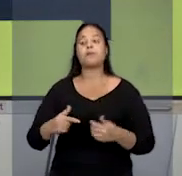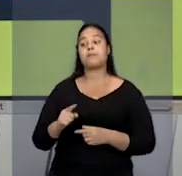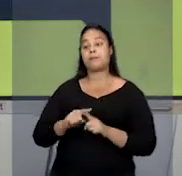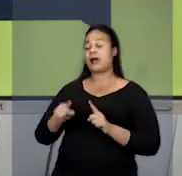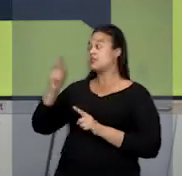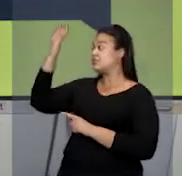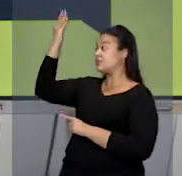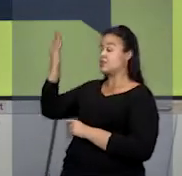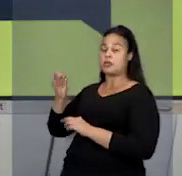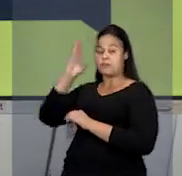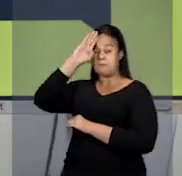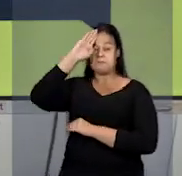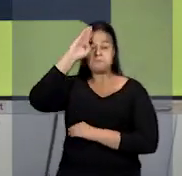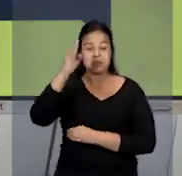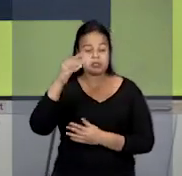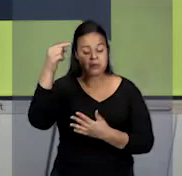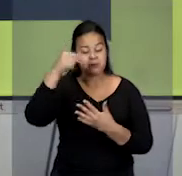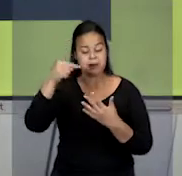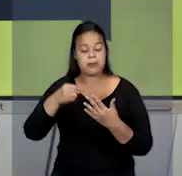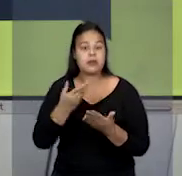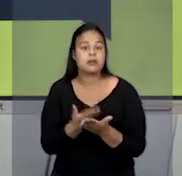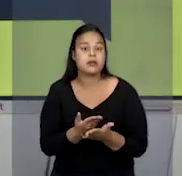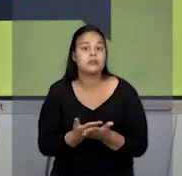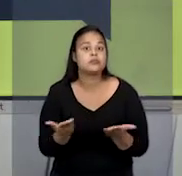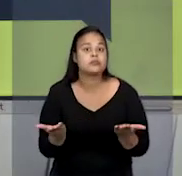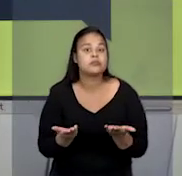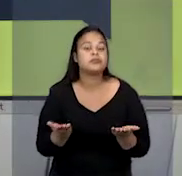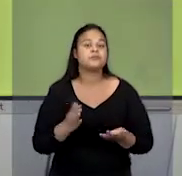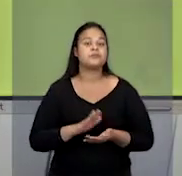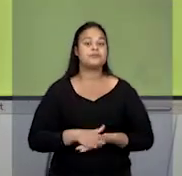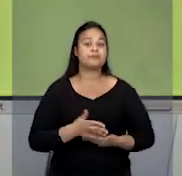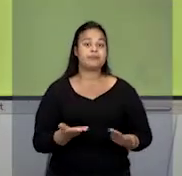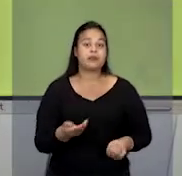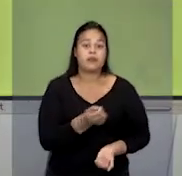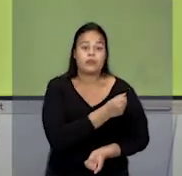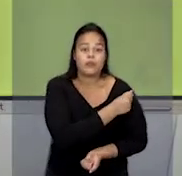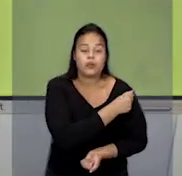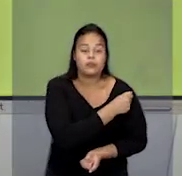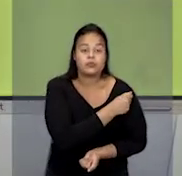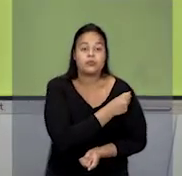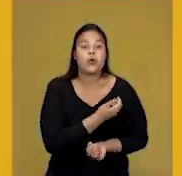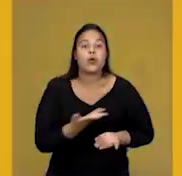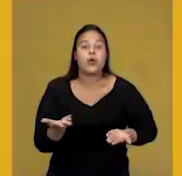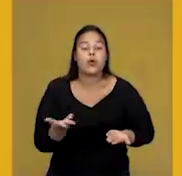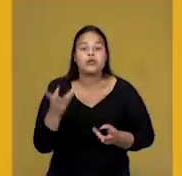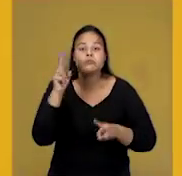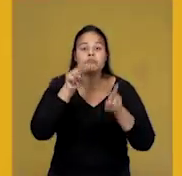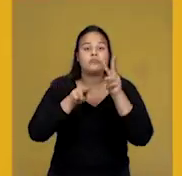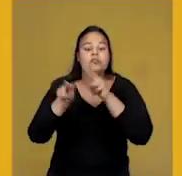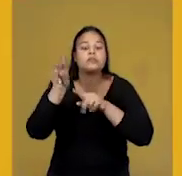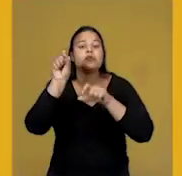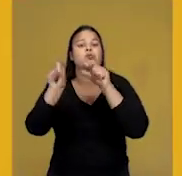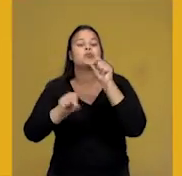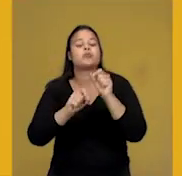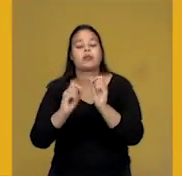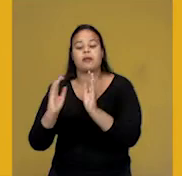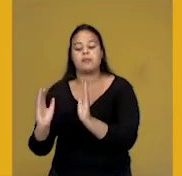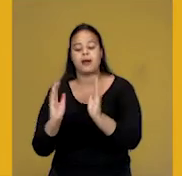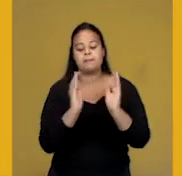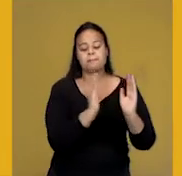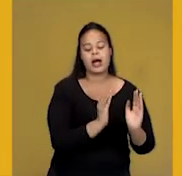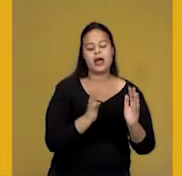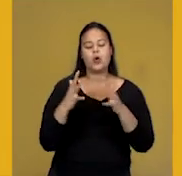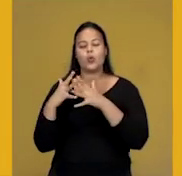principais que a gente pode enumerar na aula de hoje. Então, alunos, nós vimos esses 2 períodos